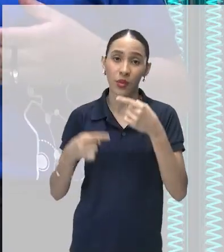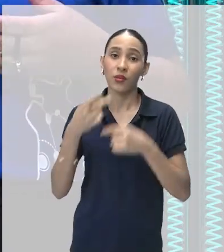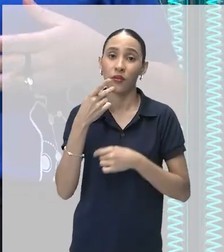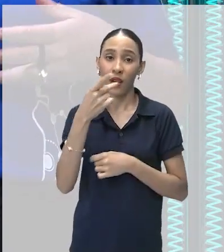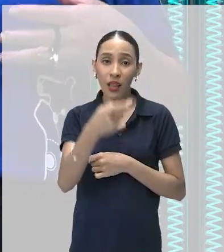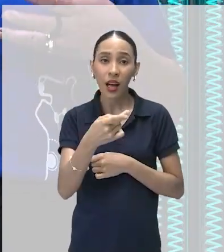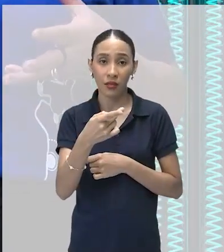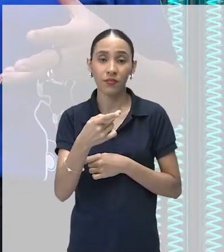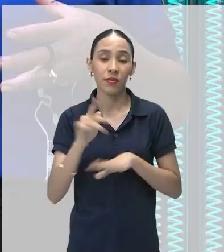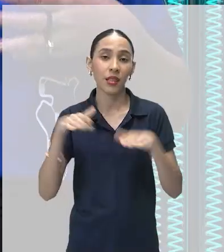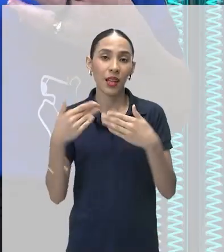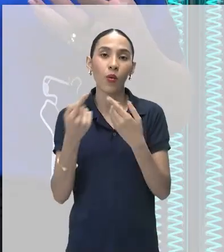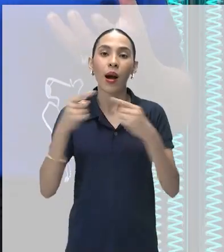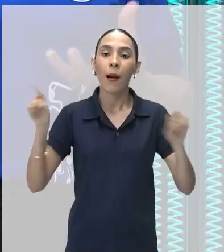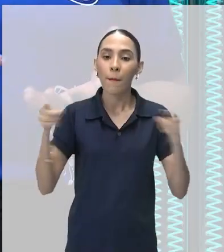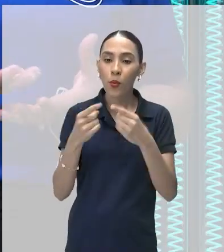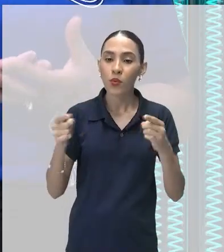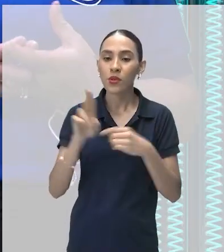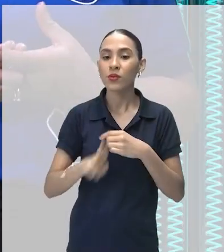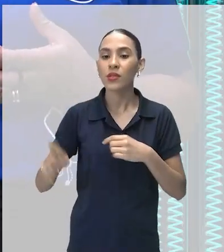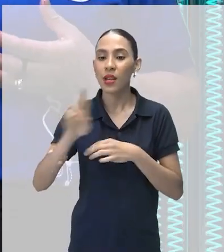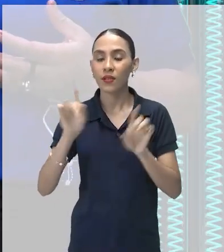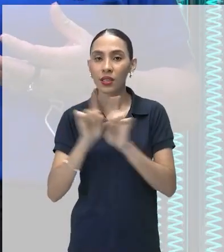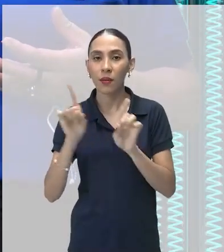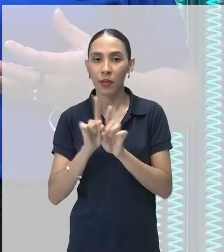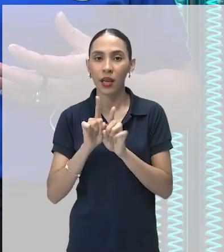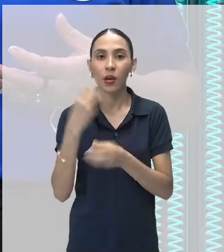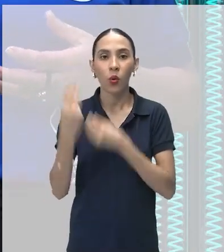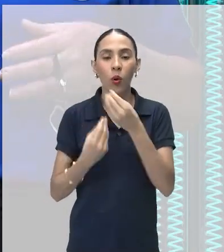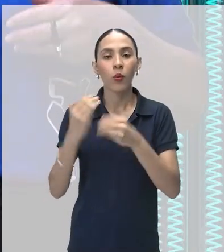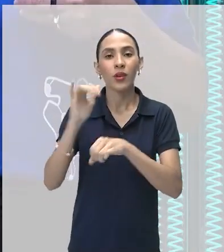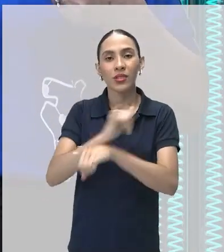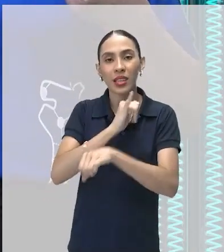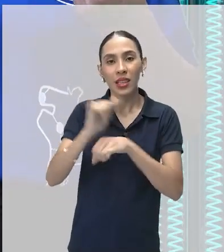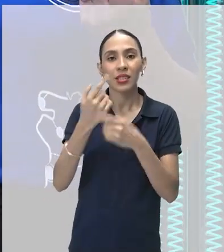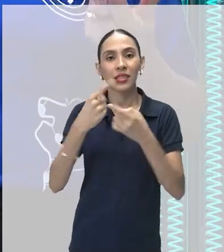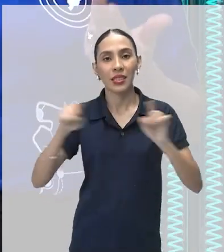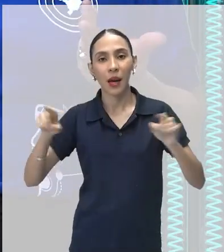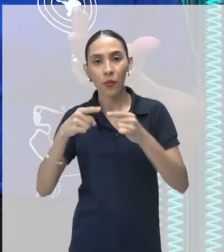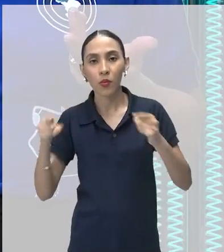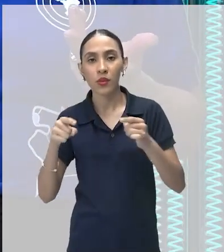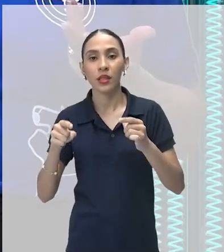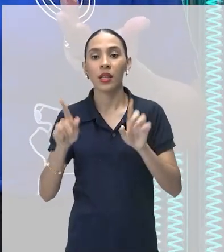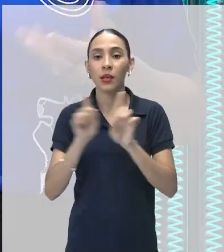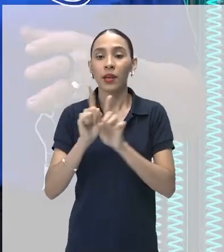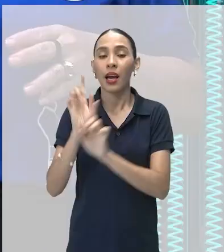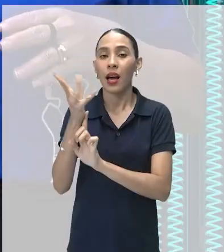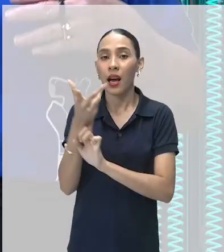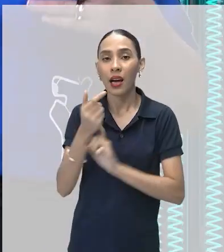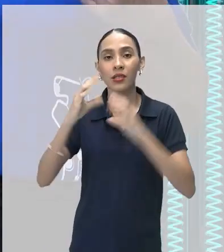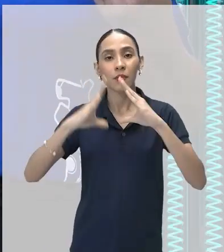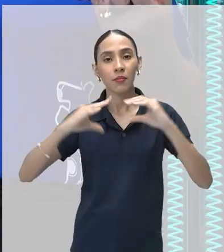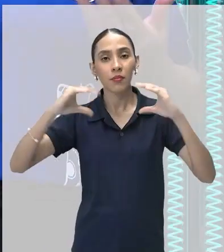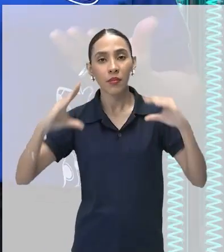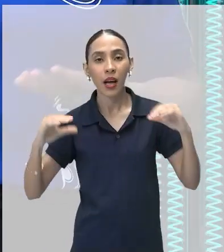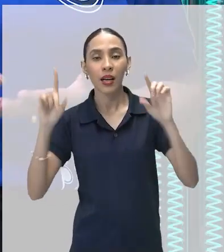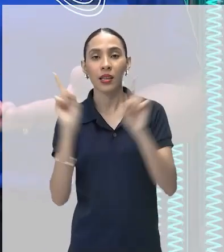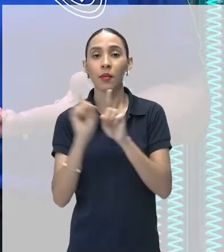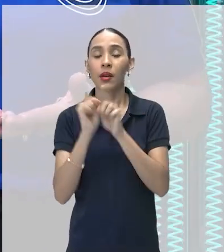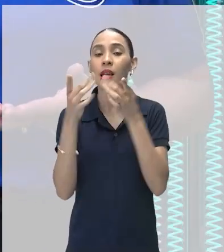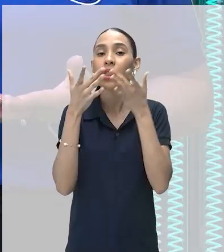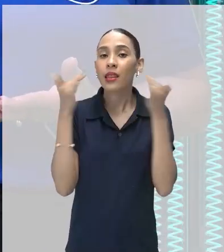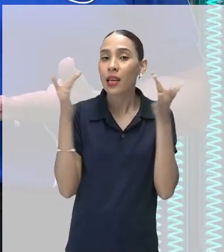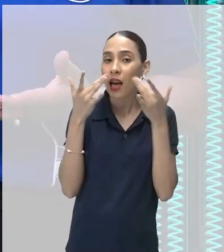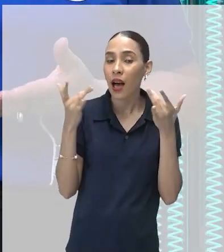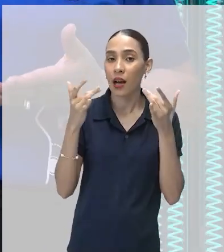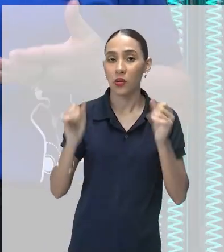falar. Então, a música, eles utilizavam esses artifícios através da música, das artes plásticas, do